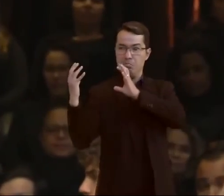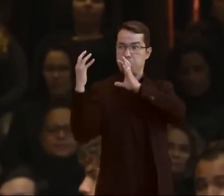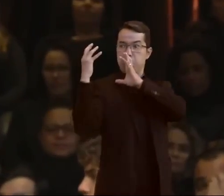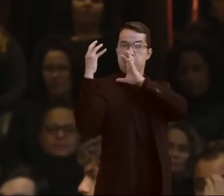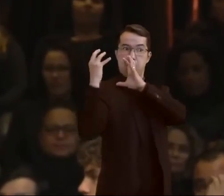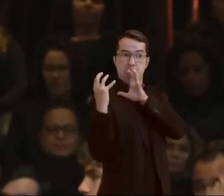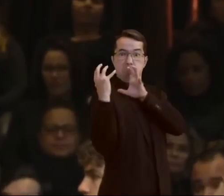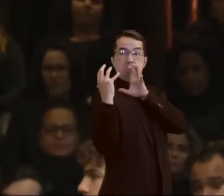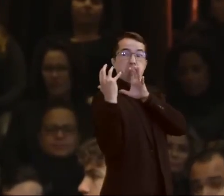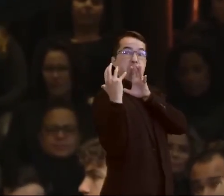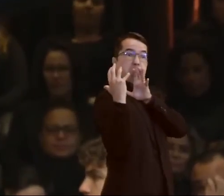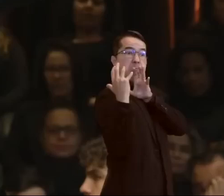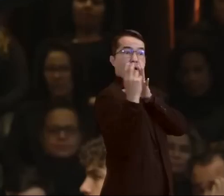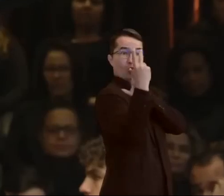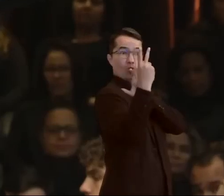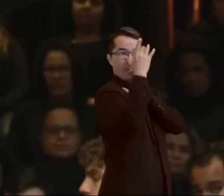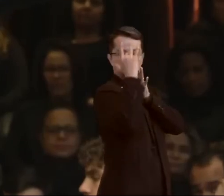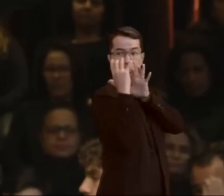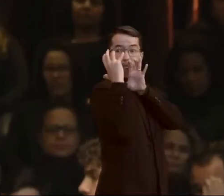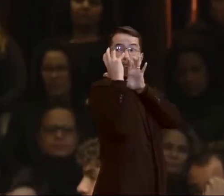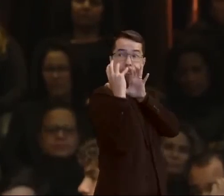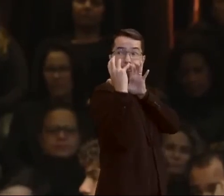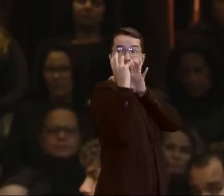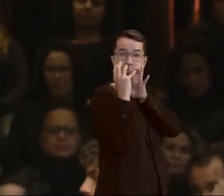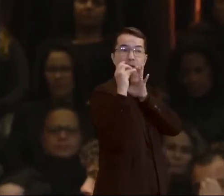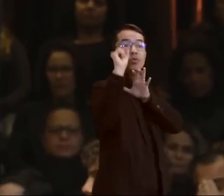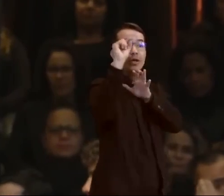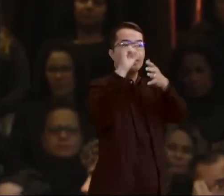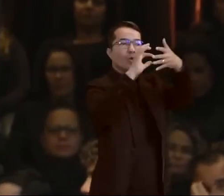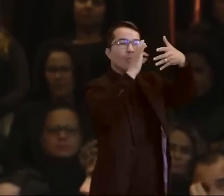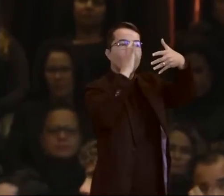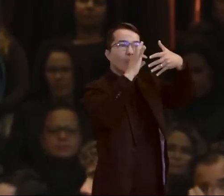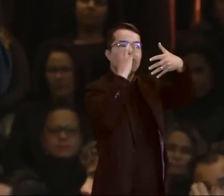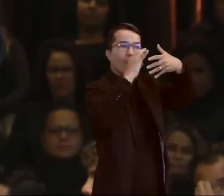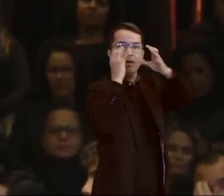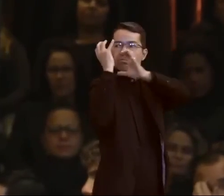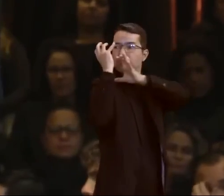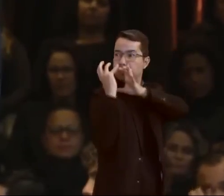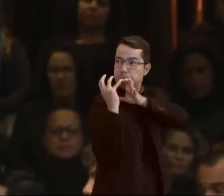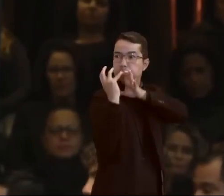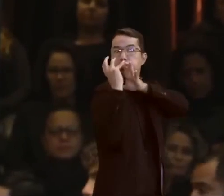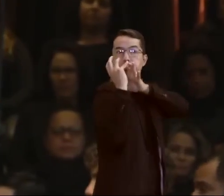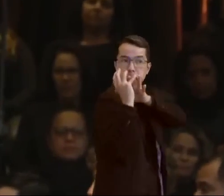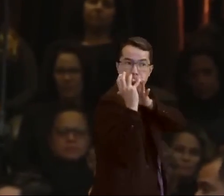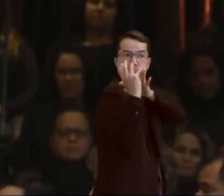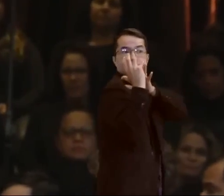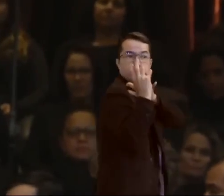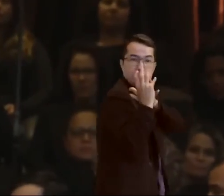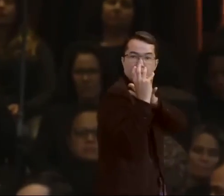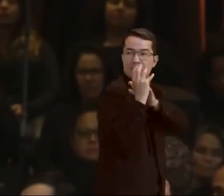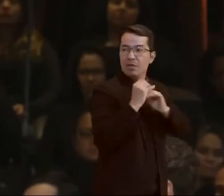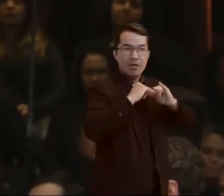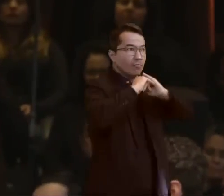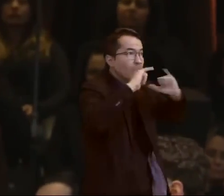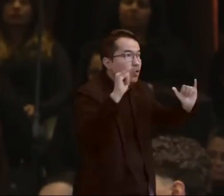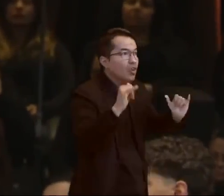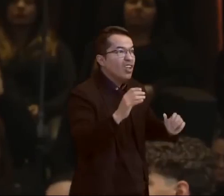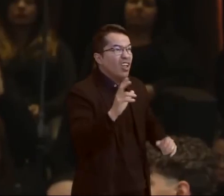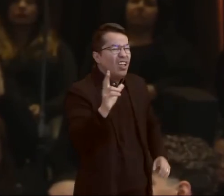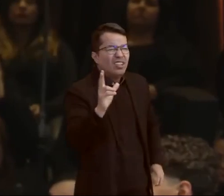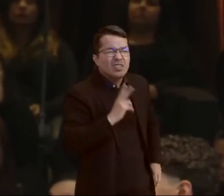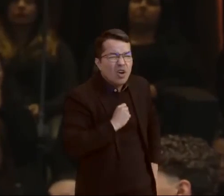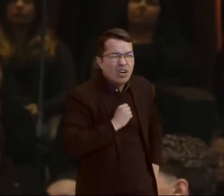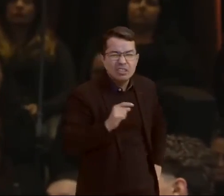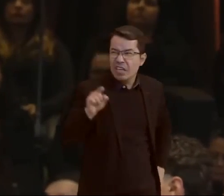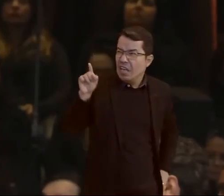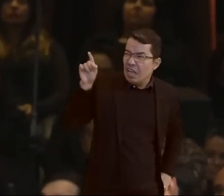Bíblia que 2 pessoas tinham para carregar, trouxeram fruto da terra, e disseram: de fato essa terra é terra que